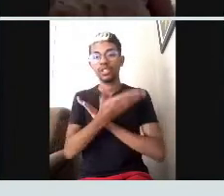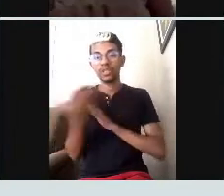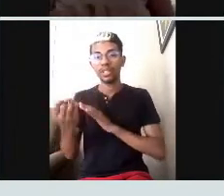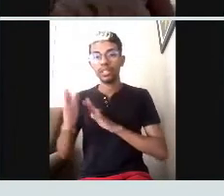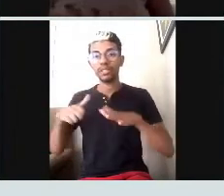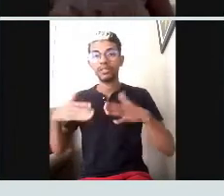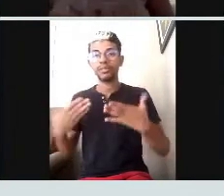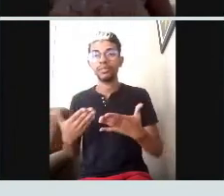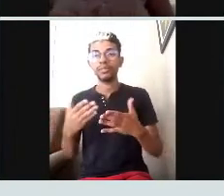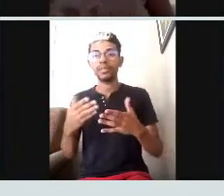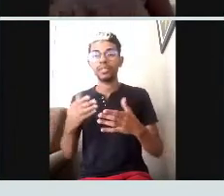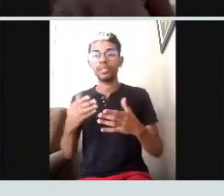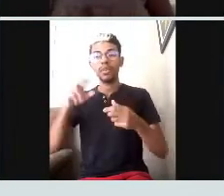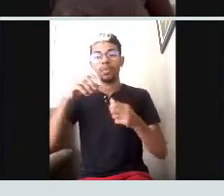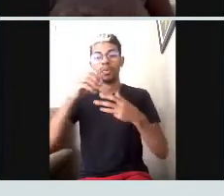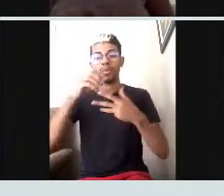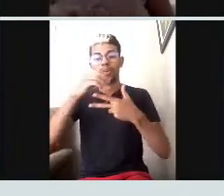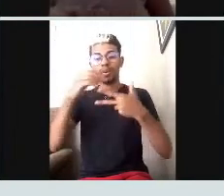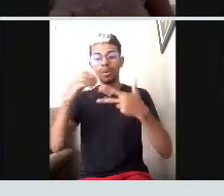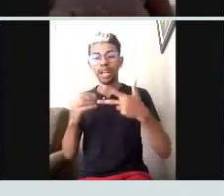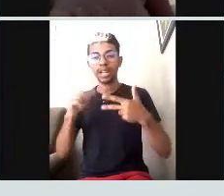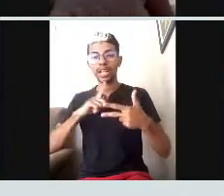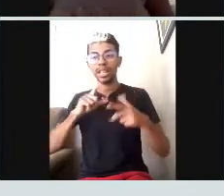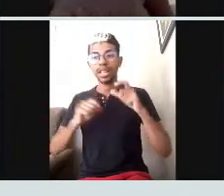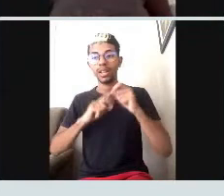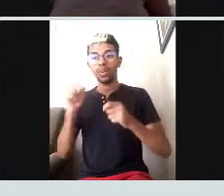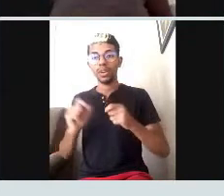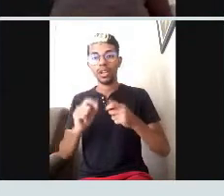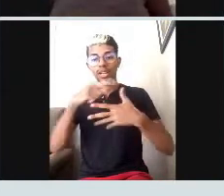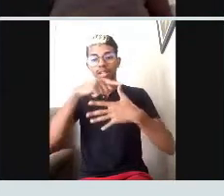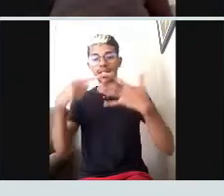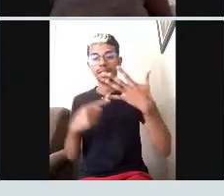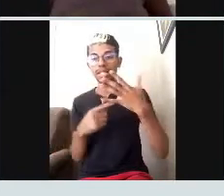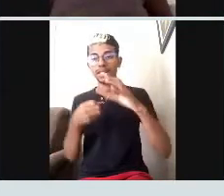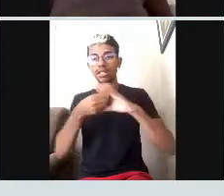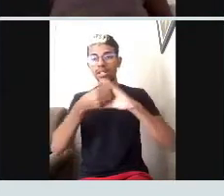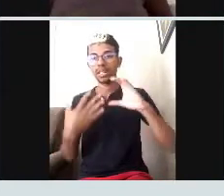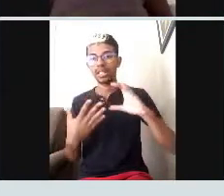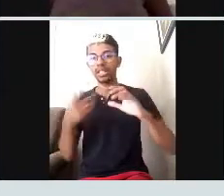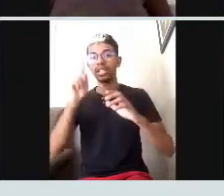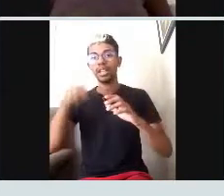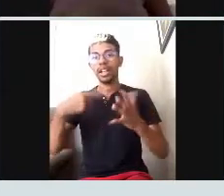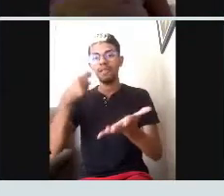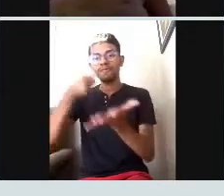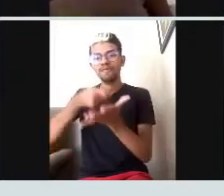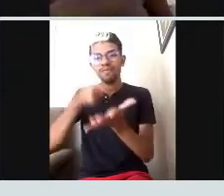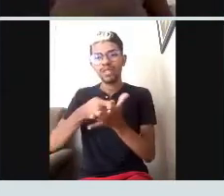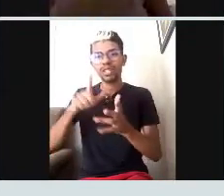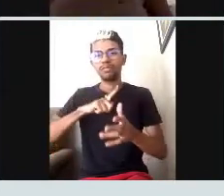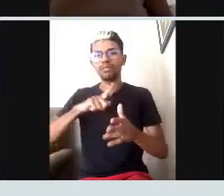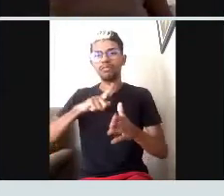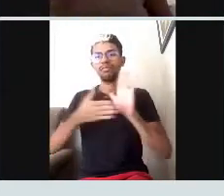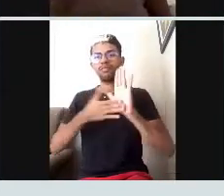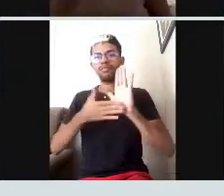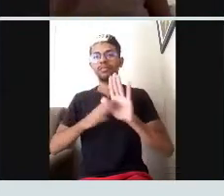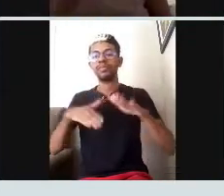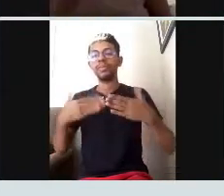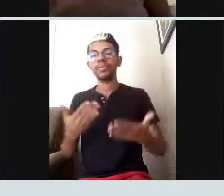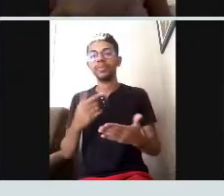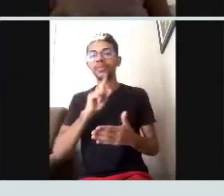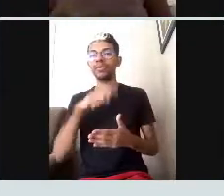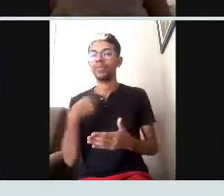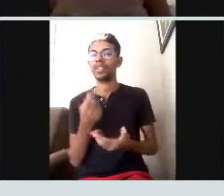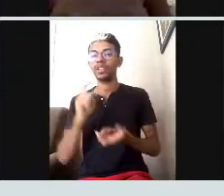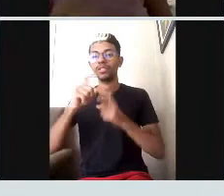5 características que é obrigatório de se ter numa proposta. E vocês a gente vai discutir isso na